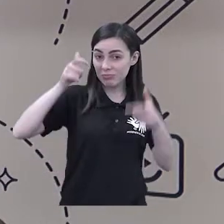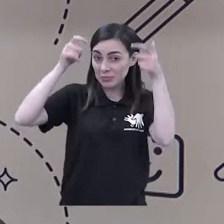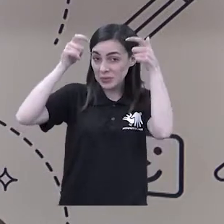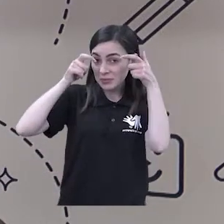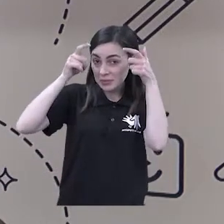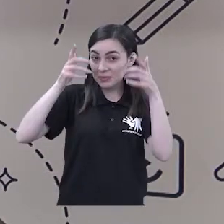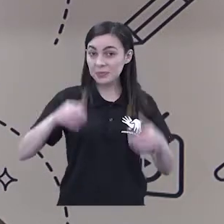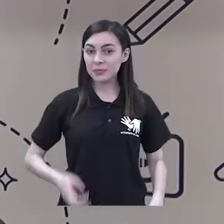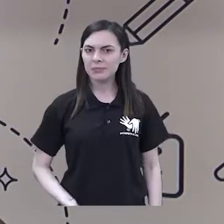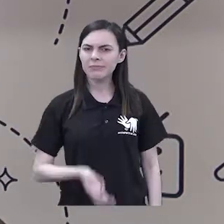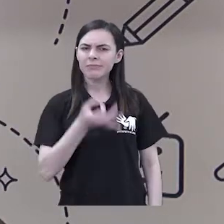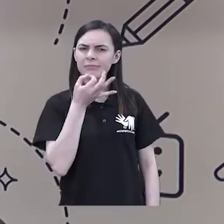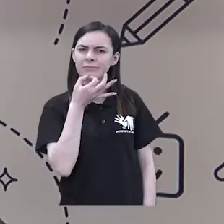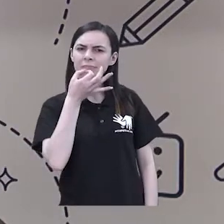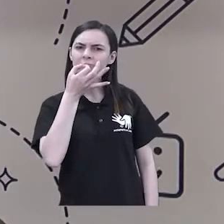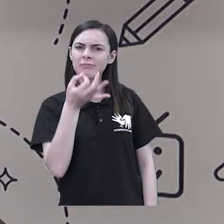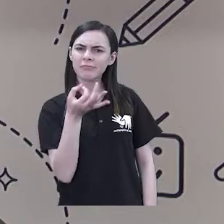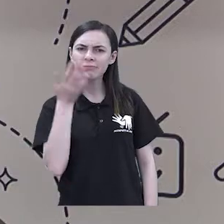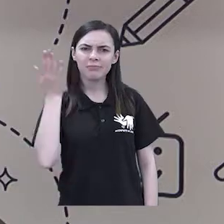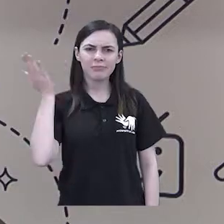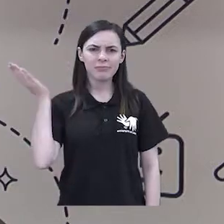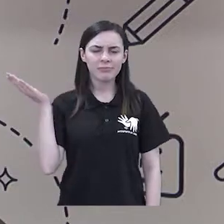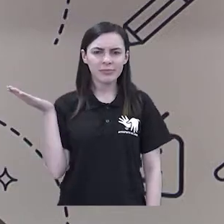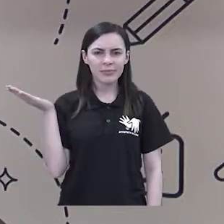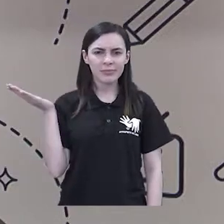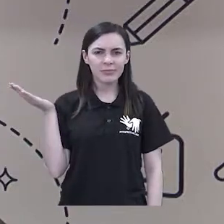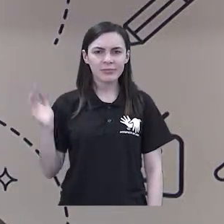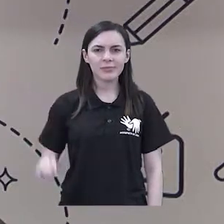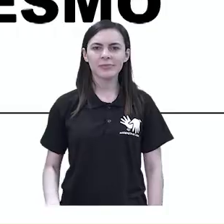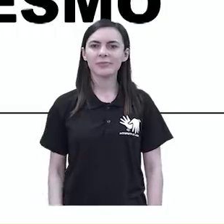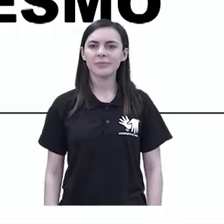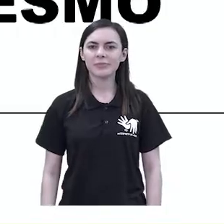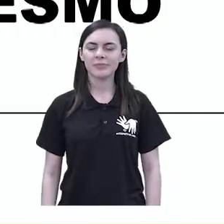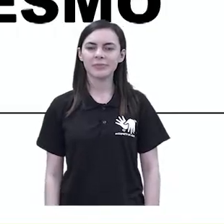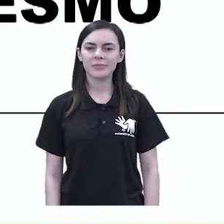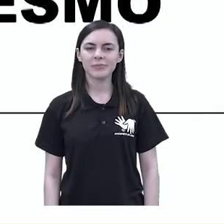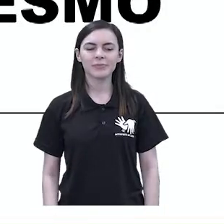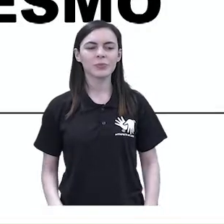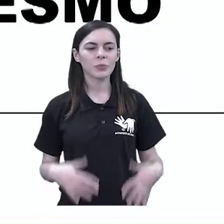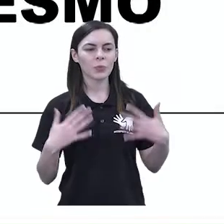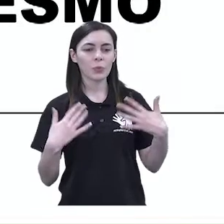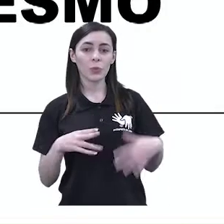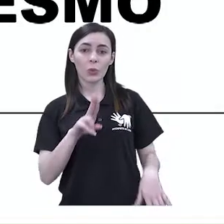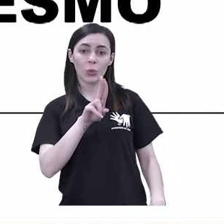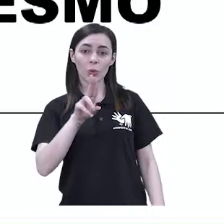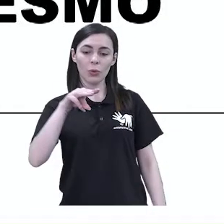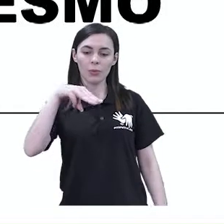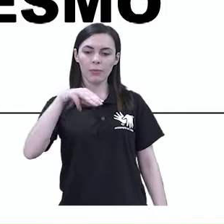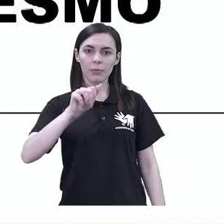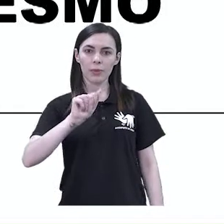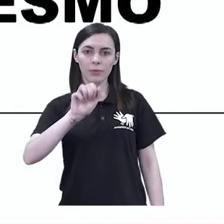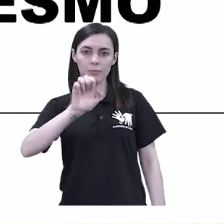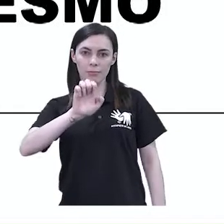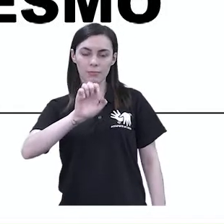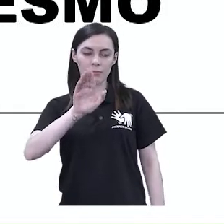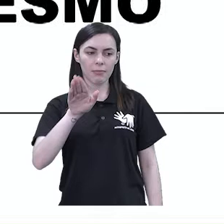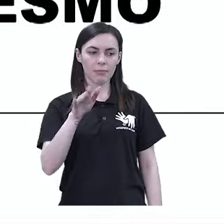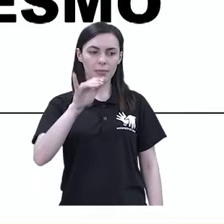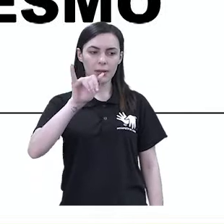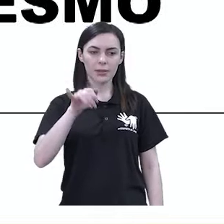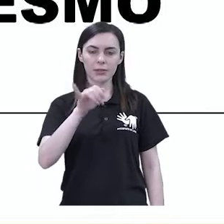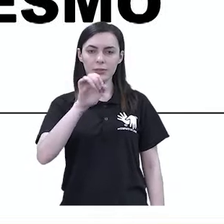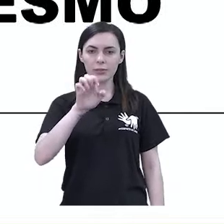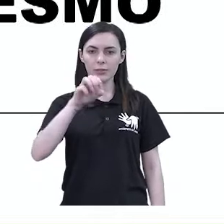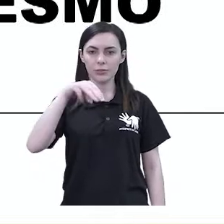o que vocês acharam desta princesa? Gente, é a Mae Jemison,